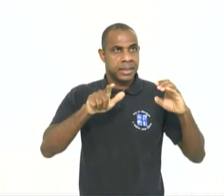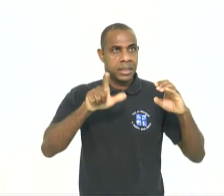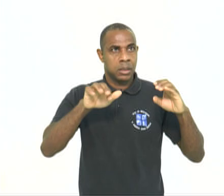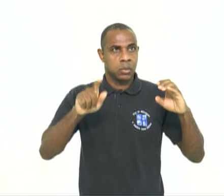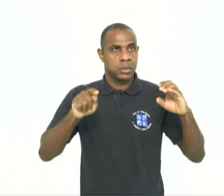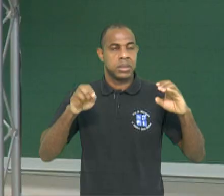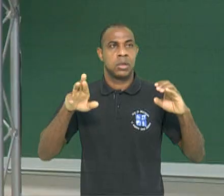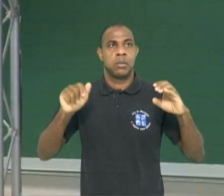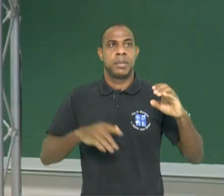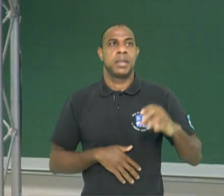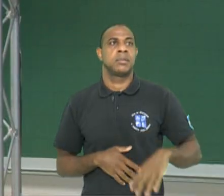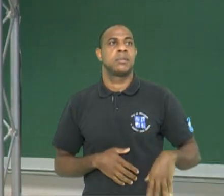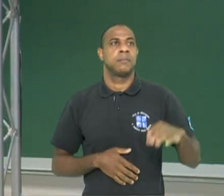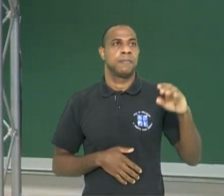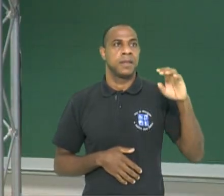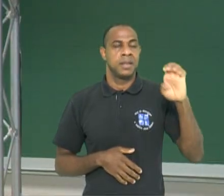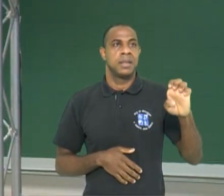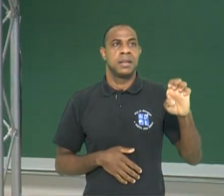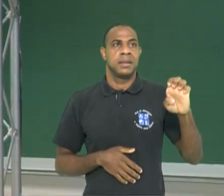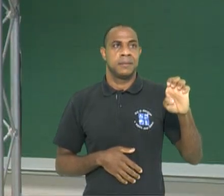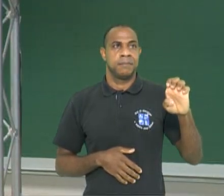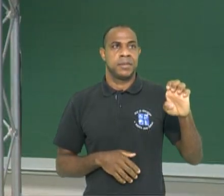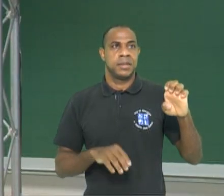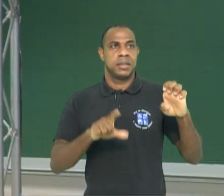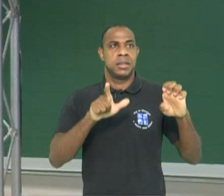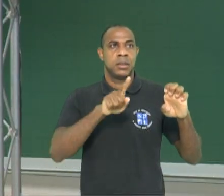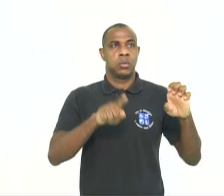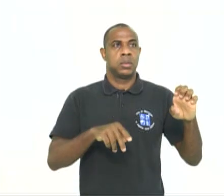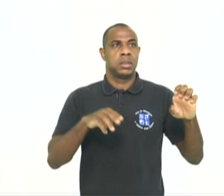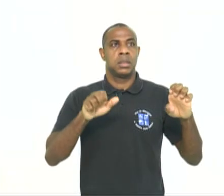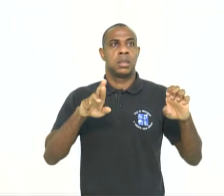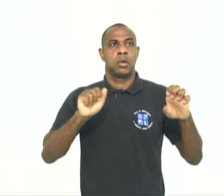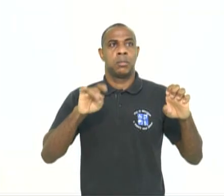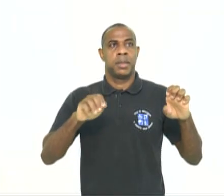Luísa, Roberto e Abel. Mais um tempinho para vocês tentarem resolver essa.